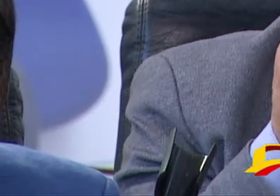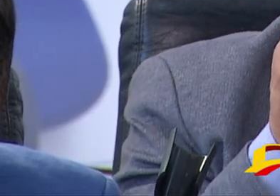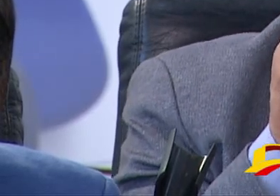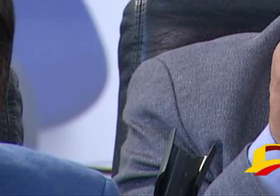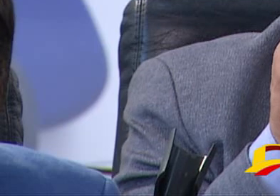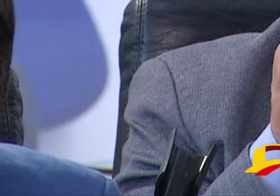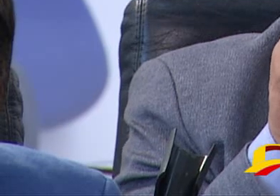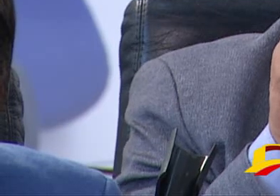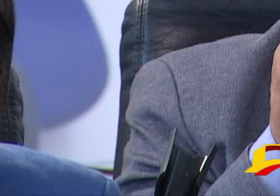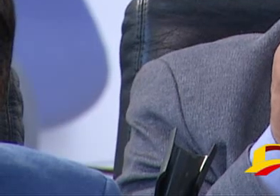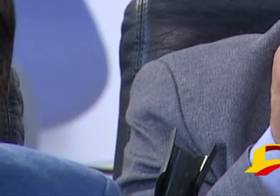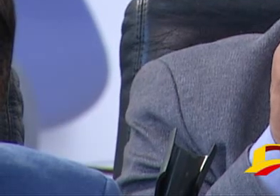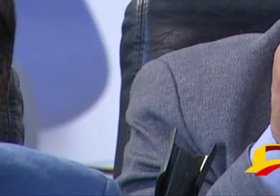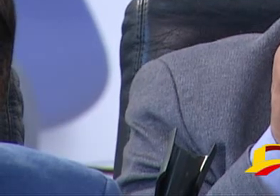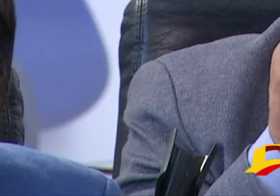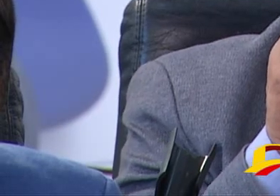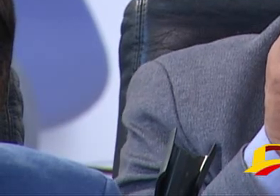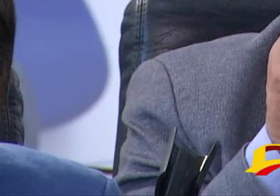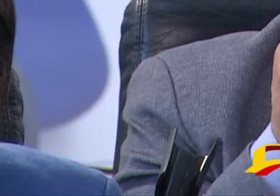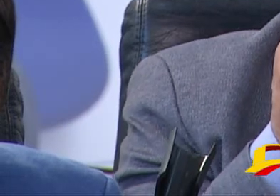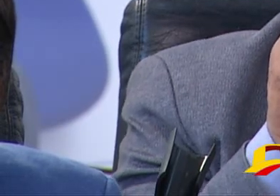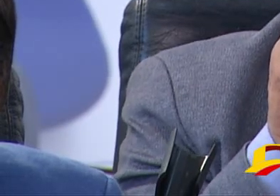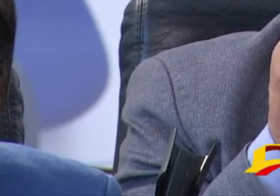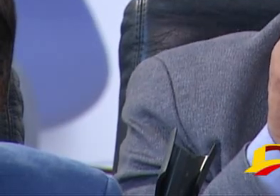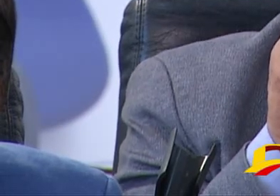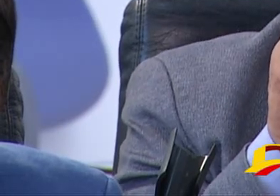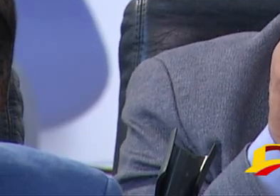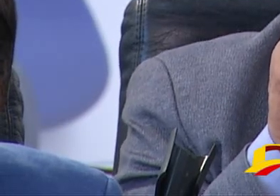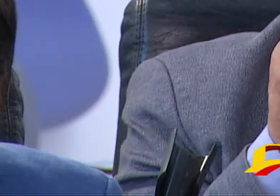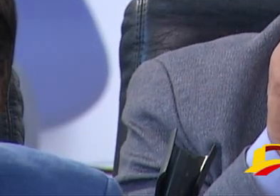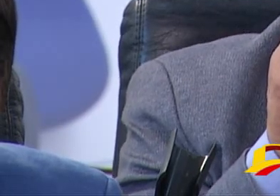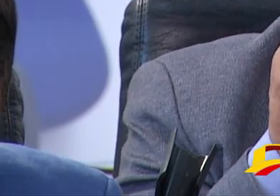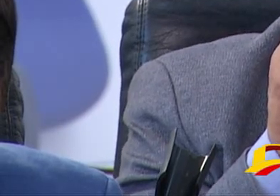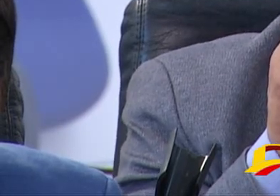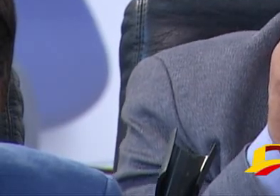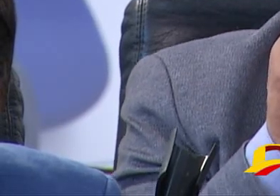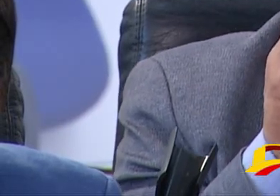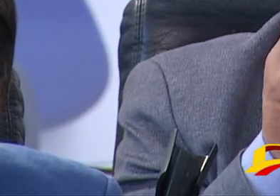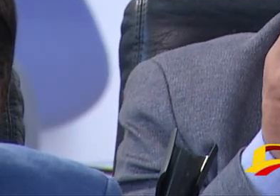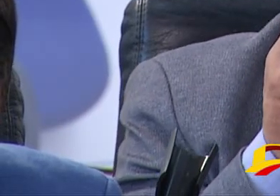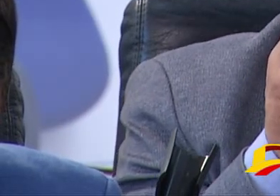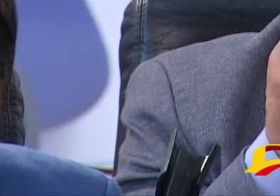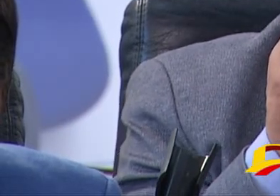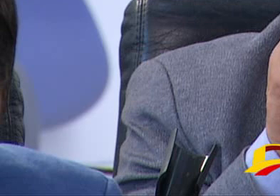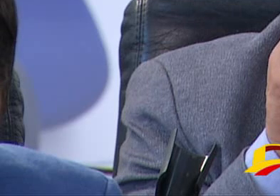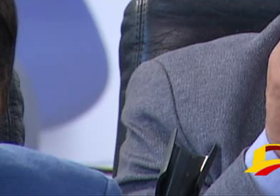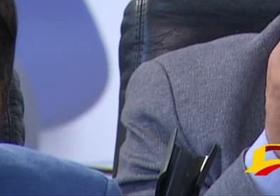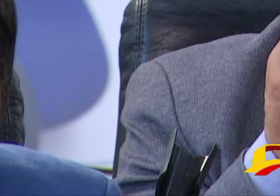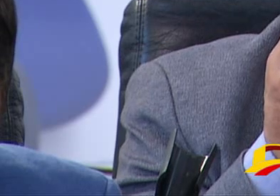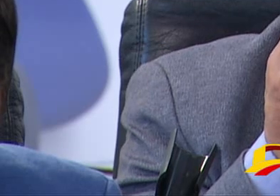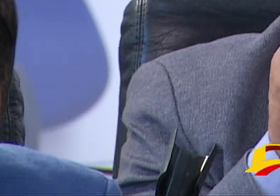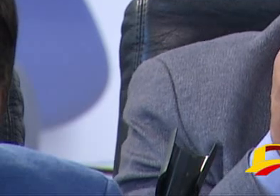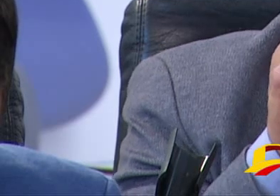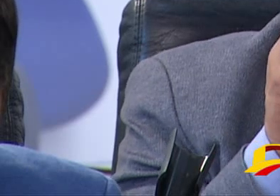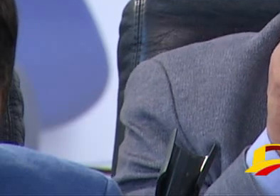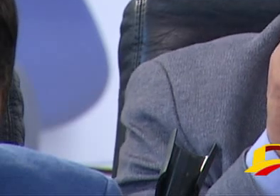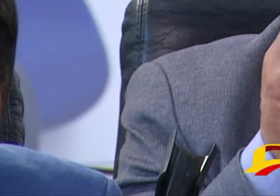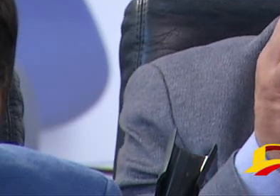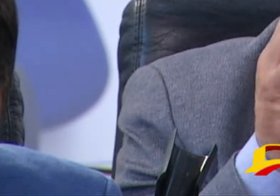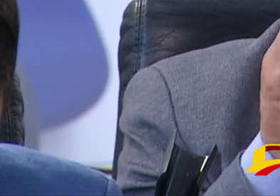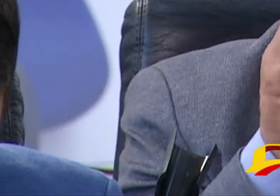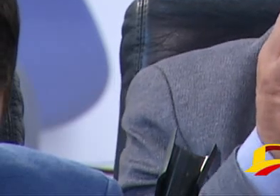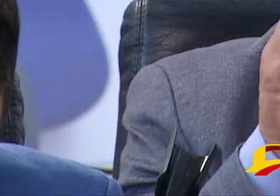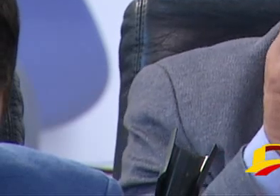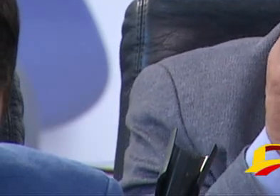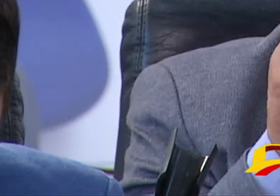para ir até a Ataliba Pontes chega ali ela tem que fazer o maior esforço para conseguir subir com a sua cadeira na calçada para esperar